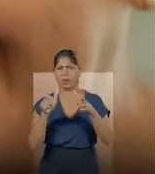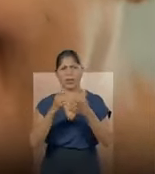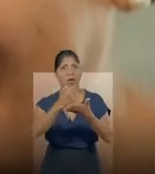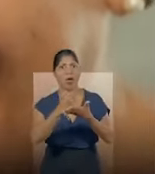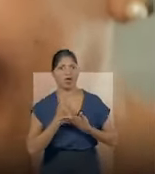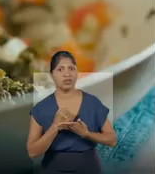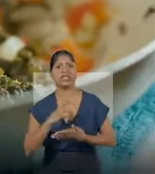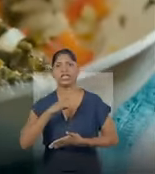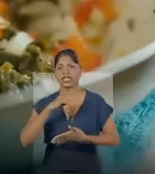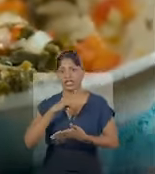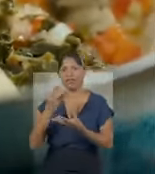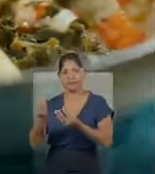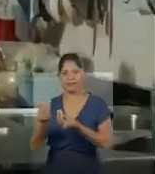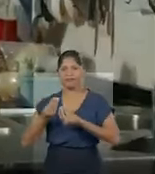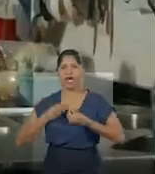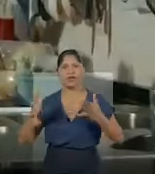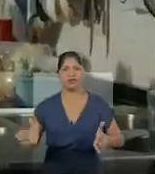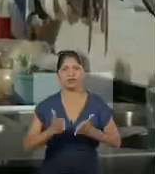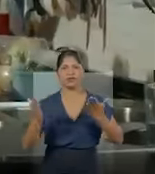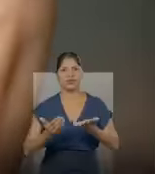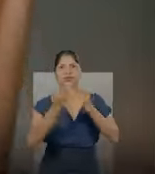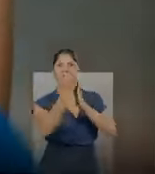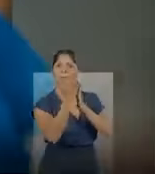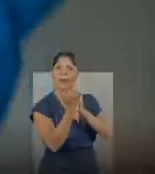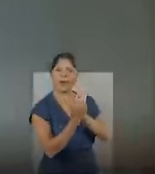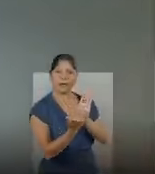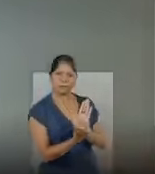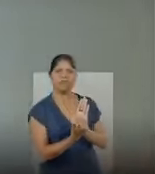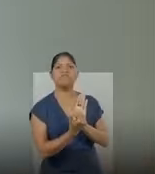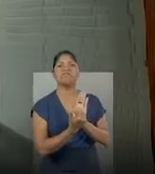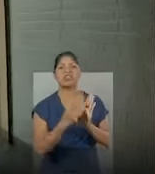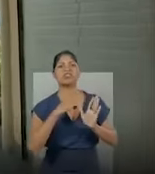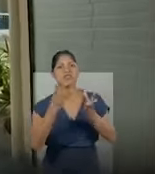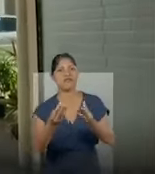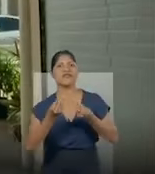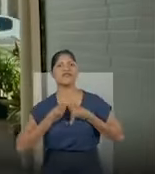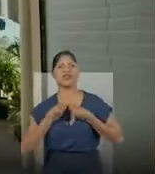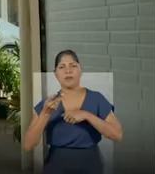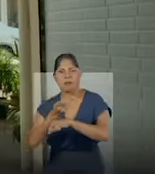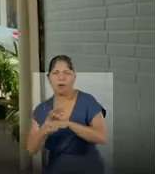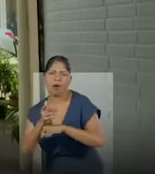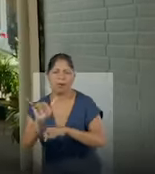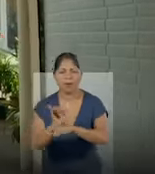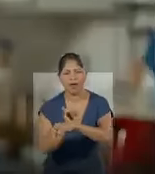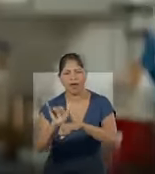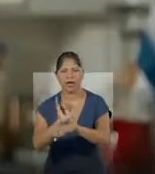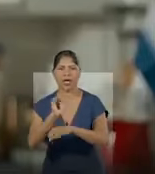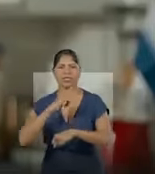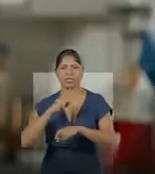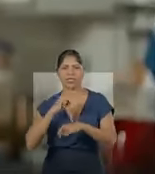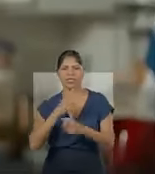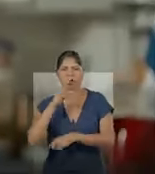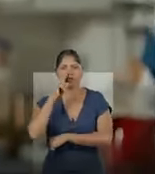quando a gente recebeu o incentivo, foi do Incentiva Mais, né? Ele está buscando estratégias para que a gente faça uma retomada com toda